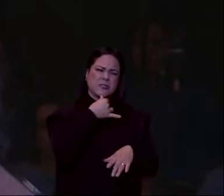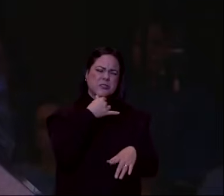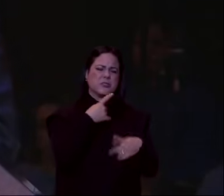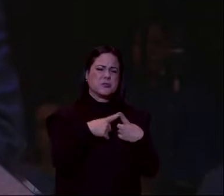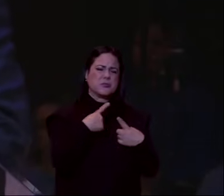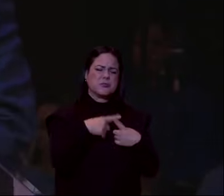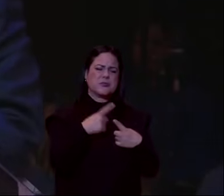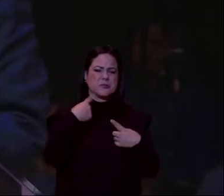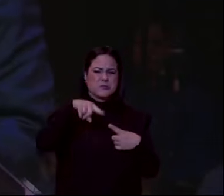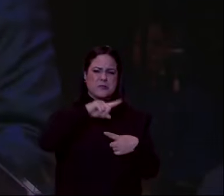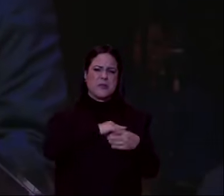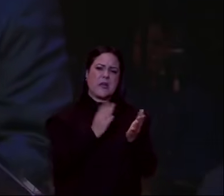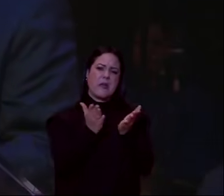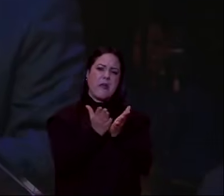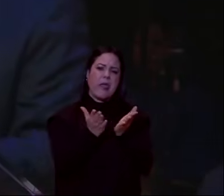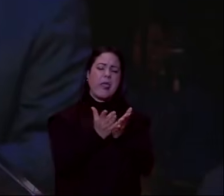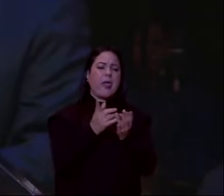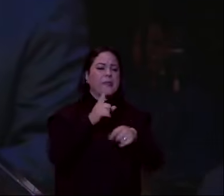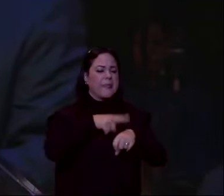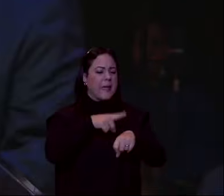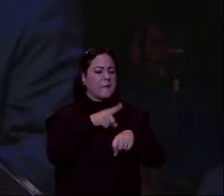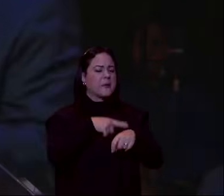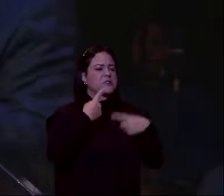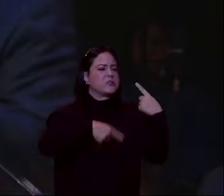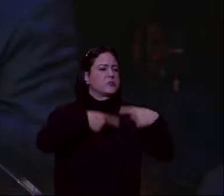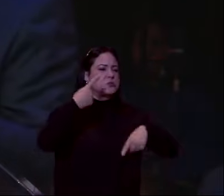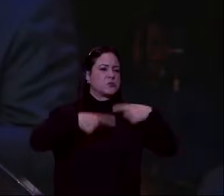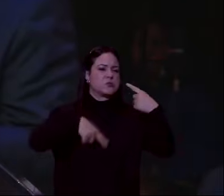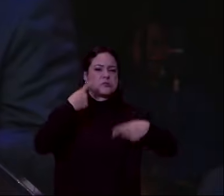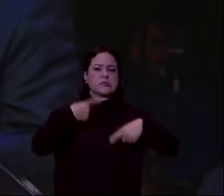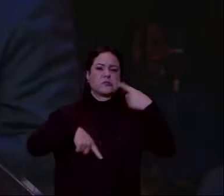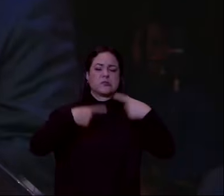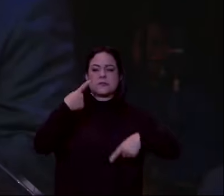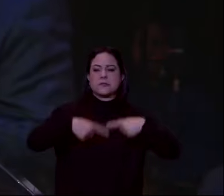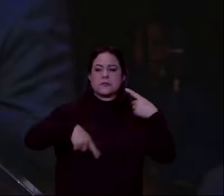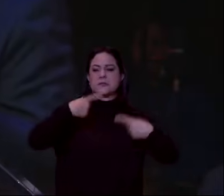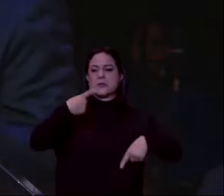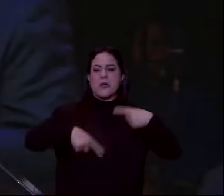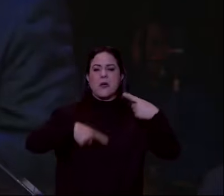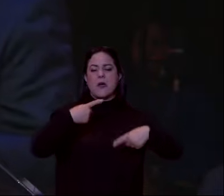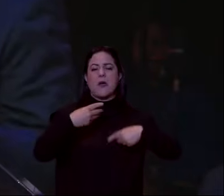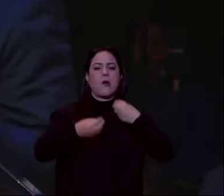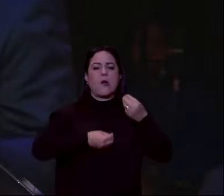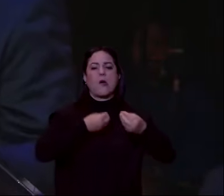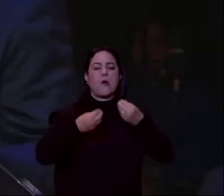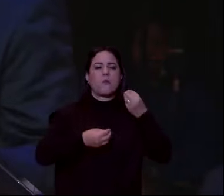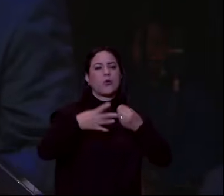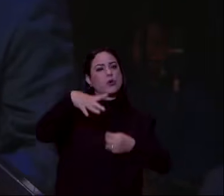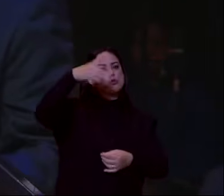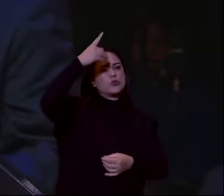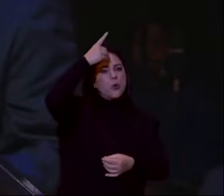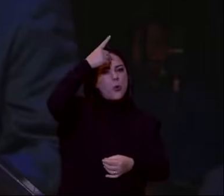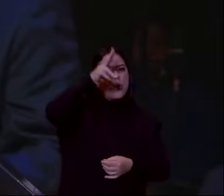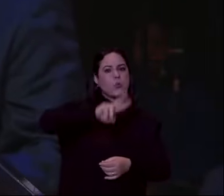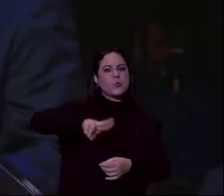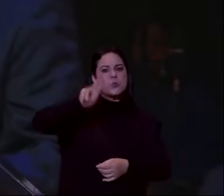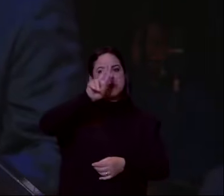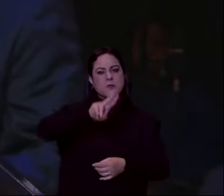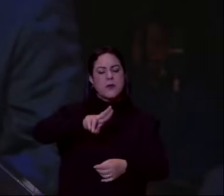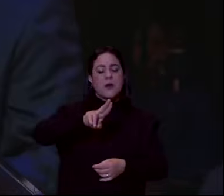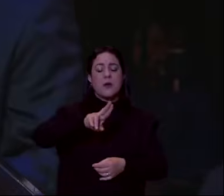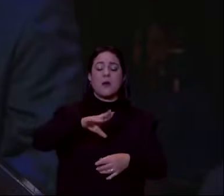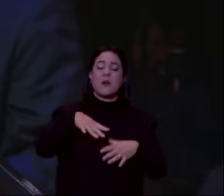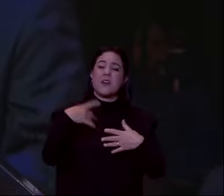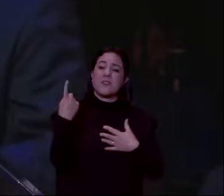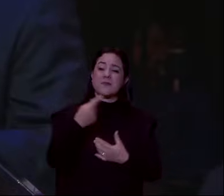meio evangélico a gente gasta tanto tempo discutindo a forma e o uso dos dons espirituais,